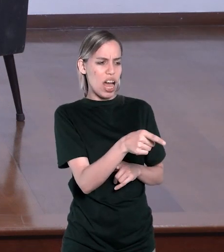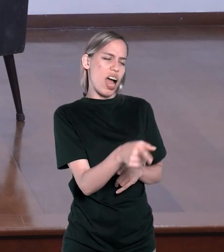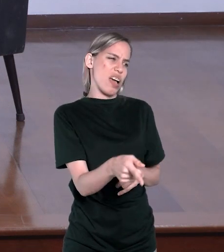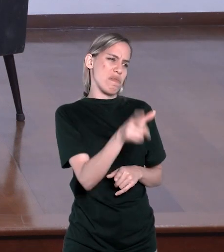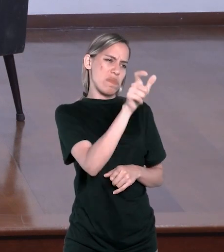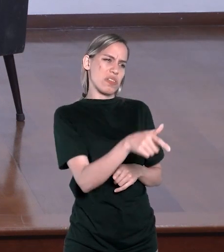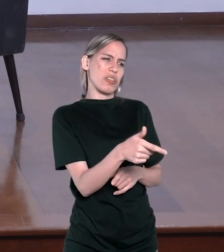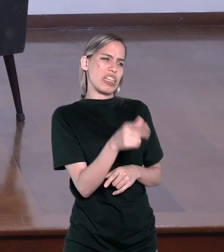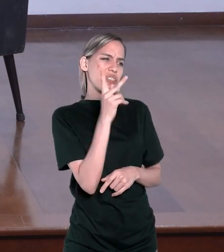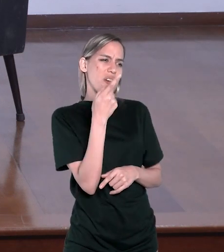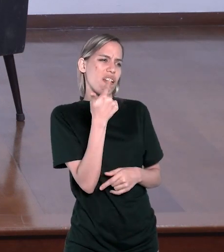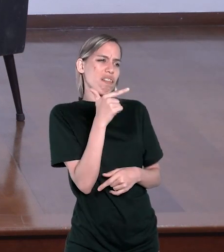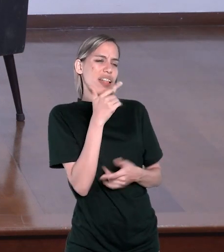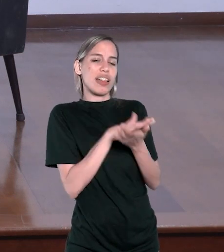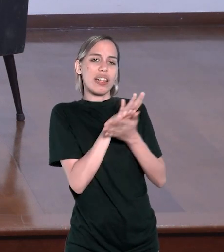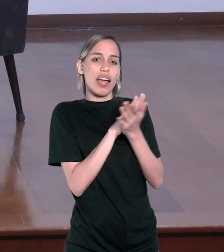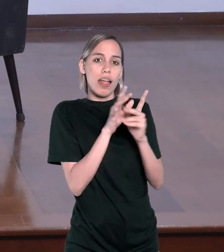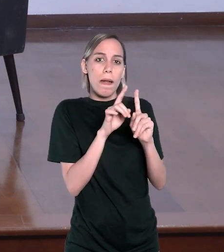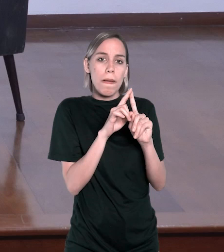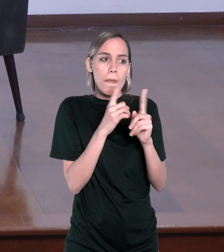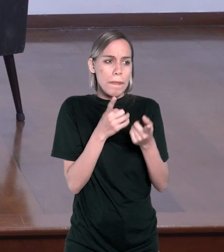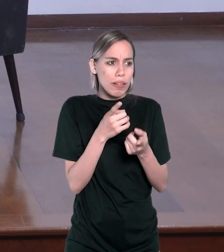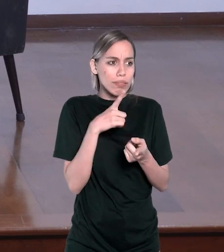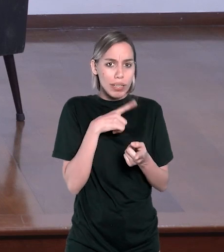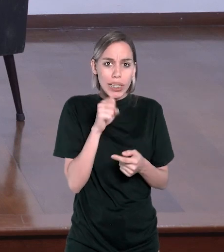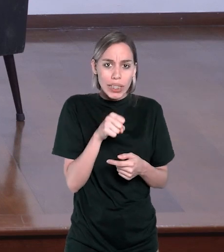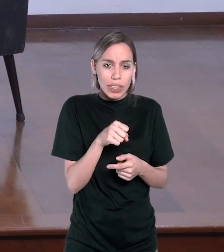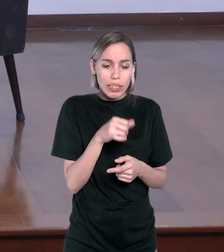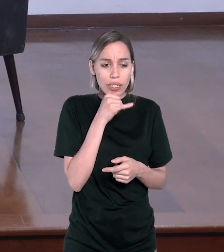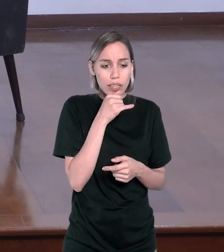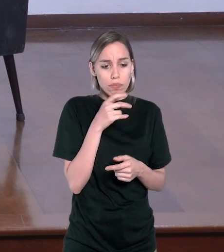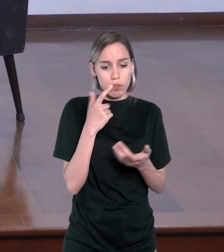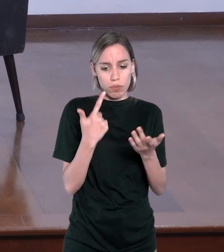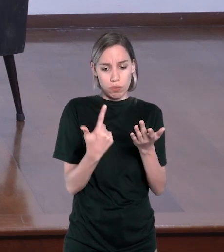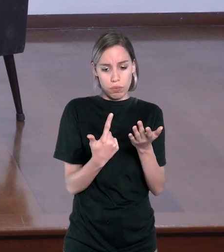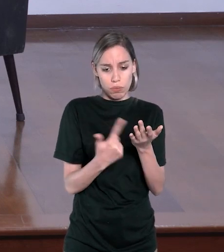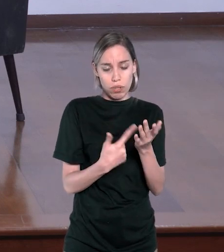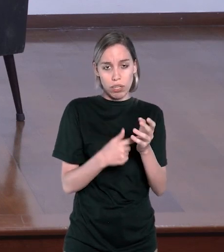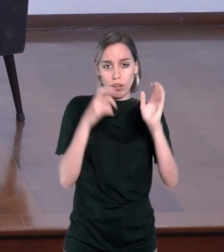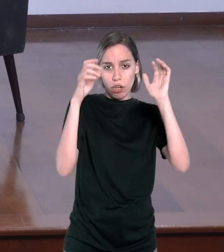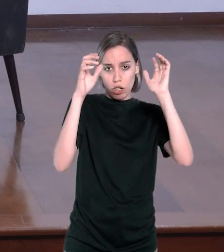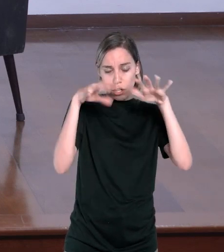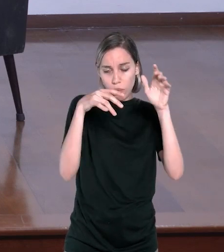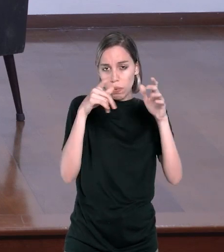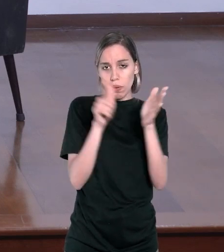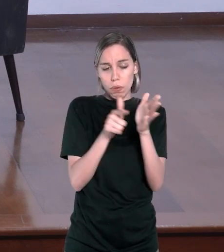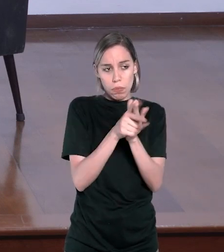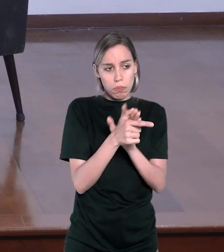Aquela senhorinha que você acha que não vai ter história nenhuma, né? E de repente ela tem esse